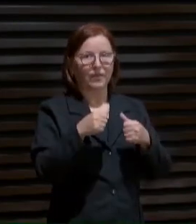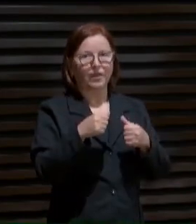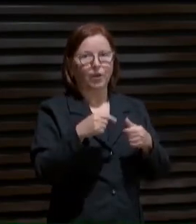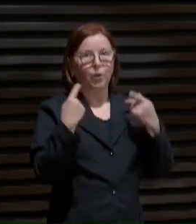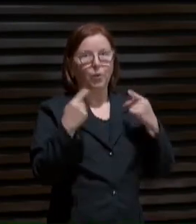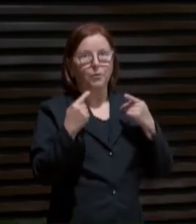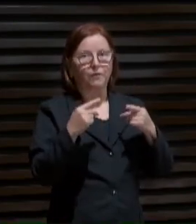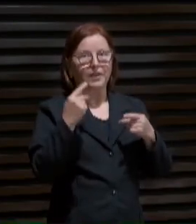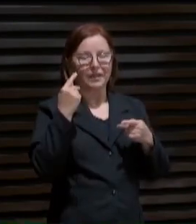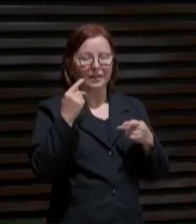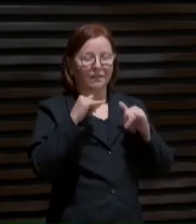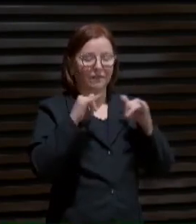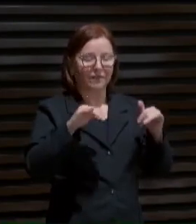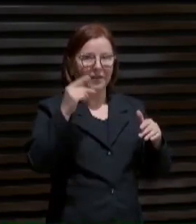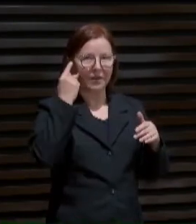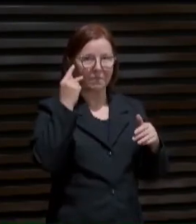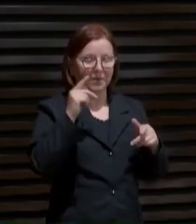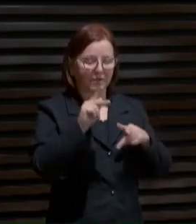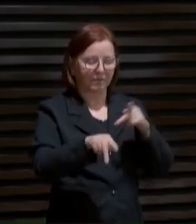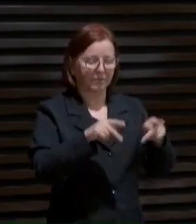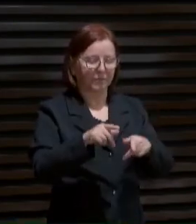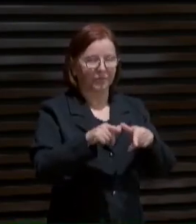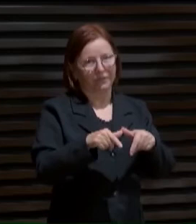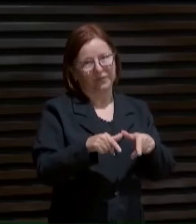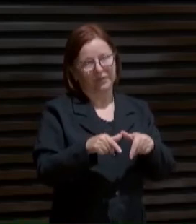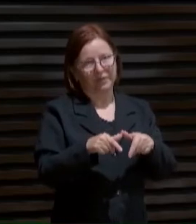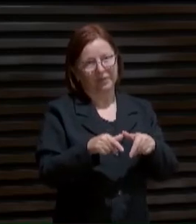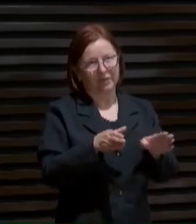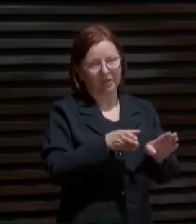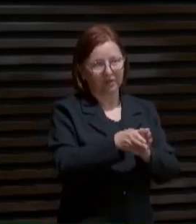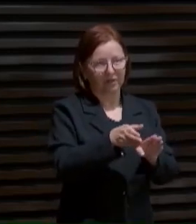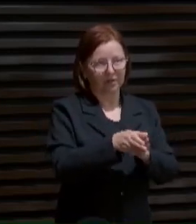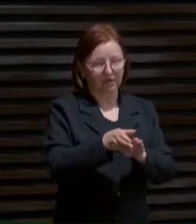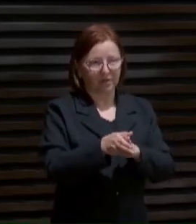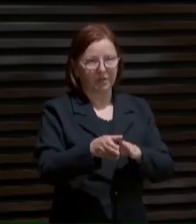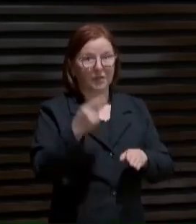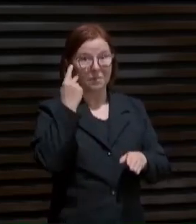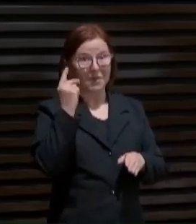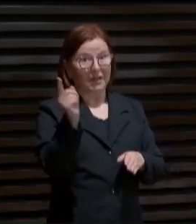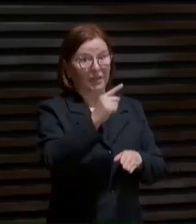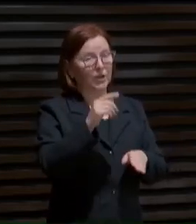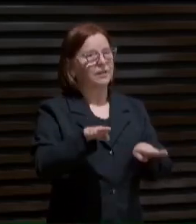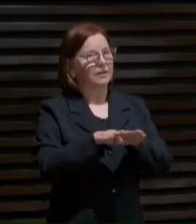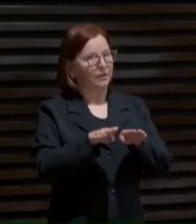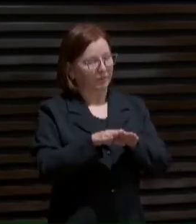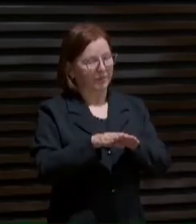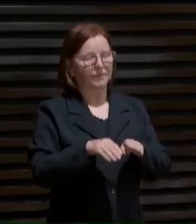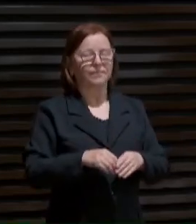fala o povo de Israel ele faz uma exortação que para nós sabe muito bem neste dia